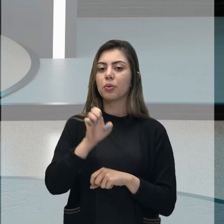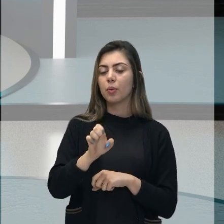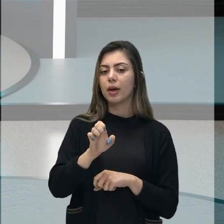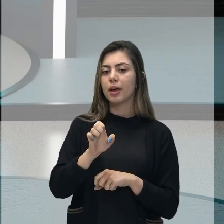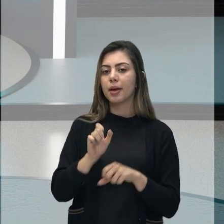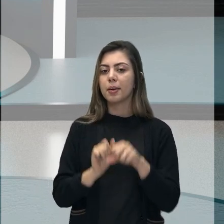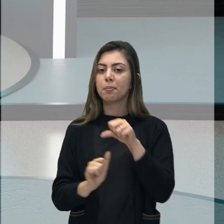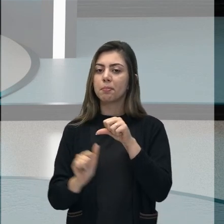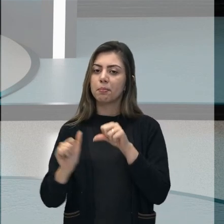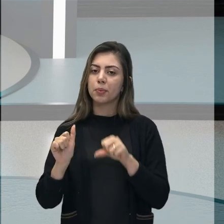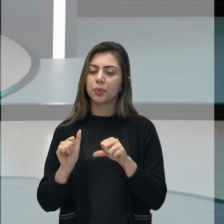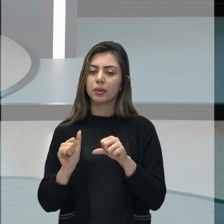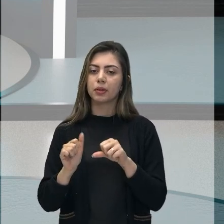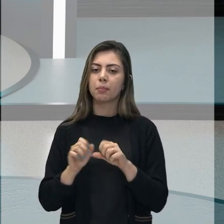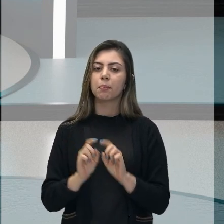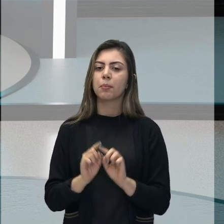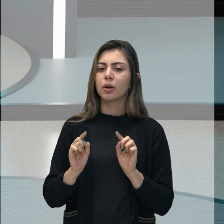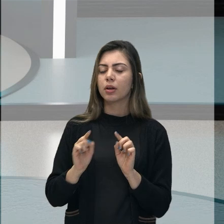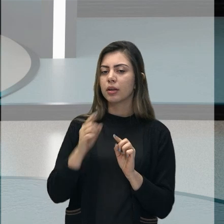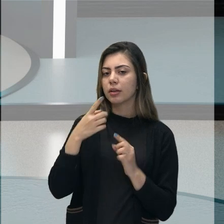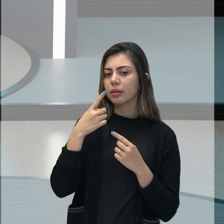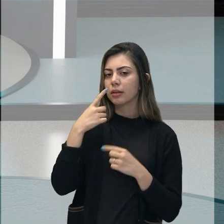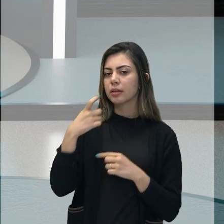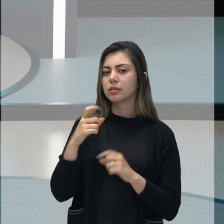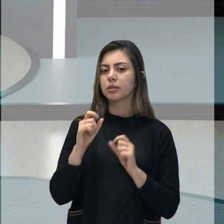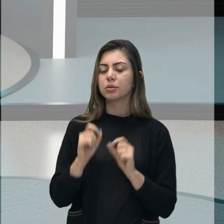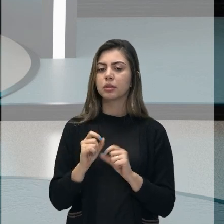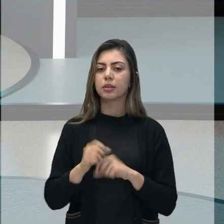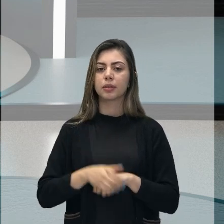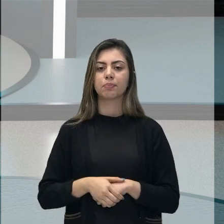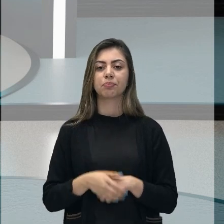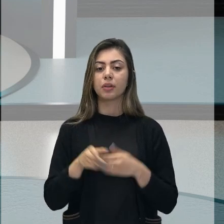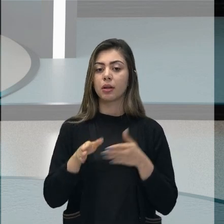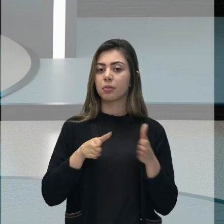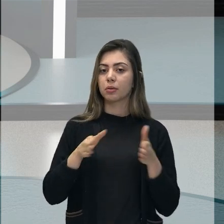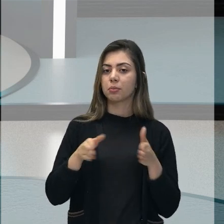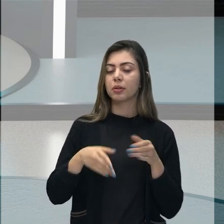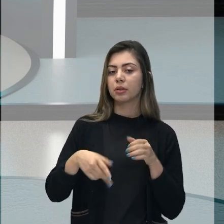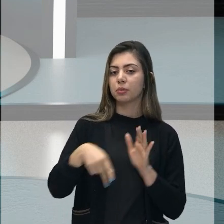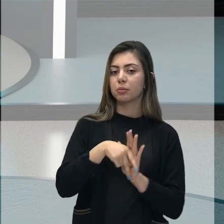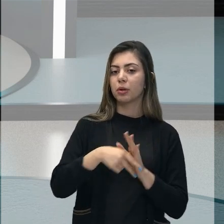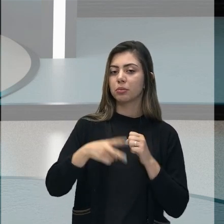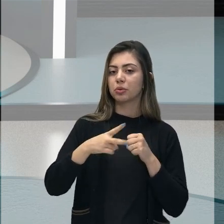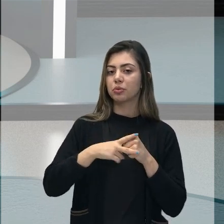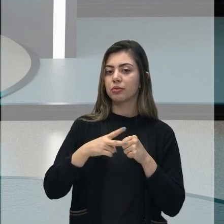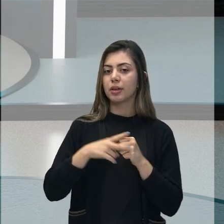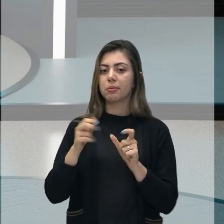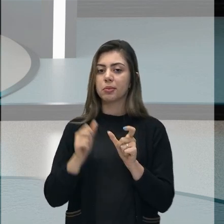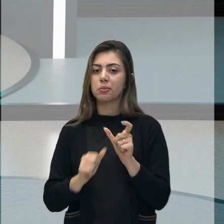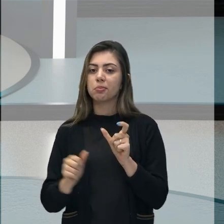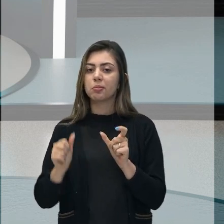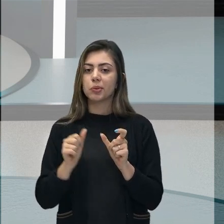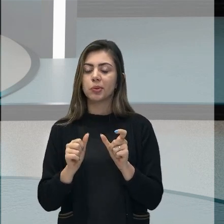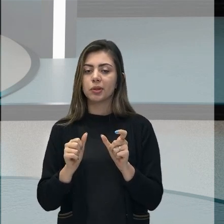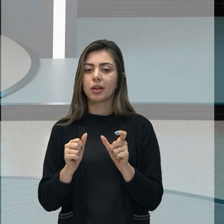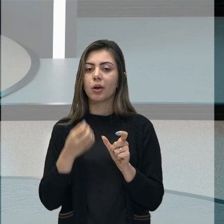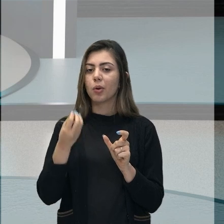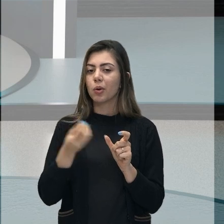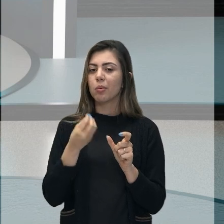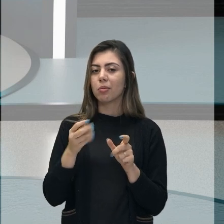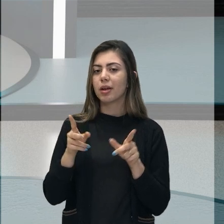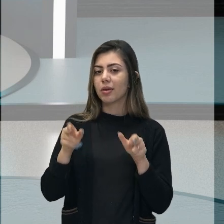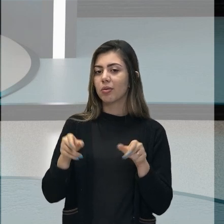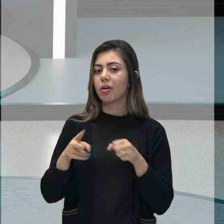Mas interessante que no pretérito imperfeito do indicativo, ele se conjuga da mesma forma, ele se comporta como um